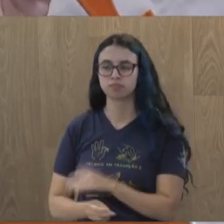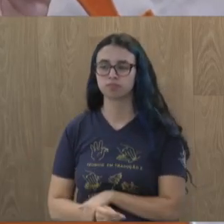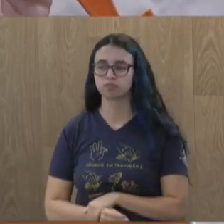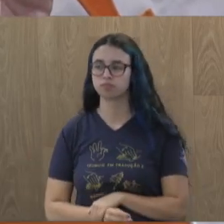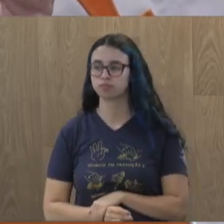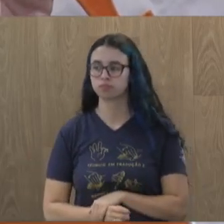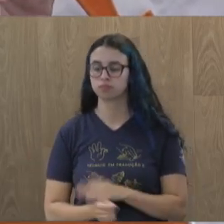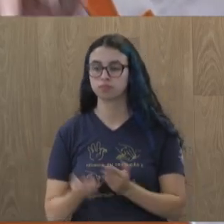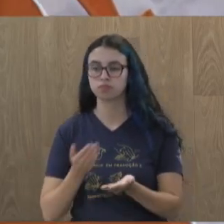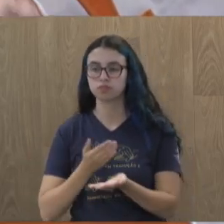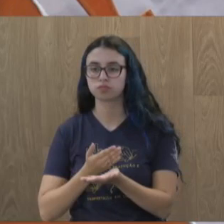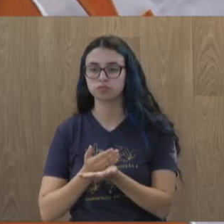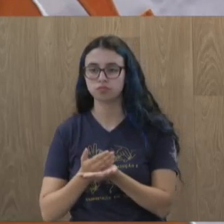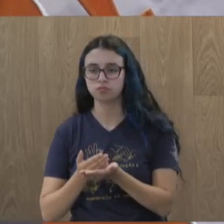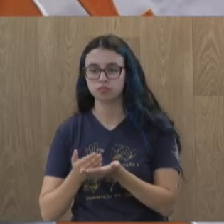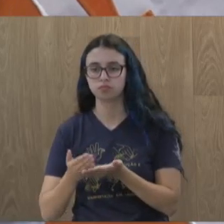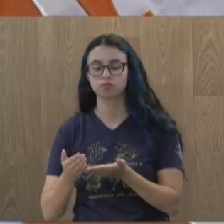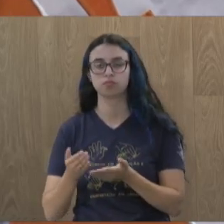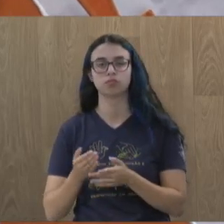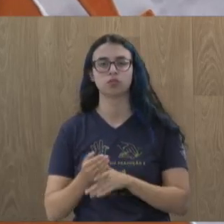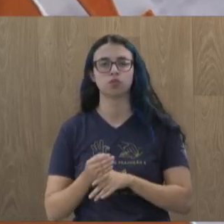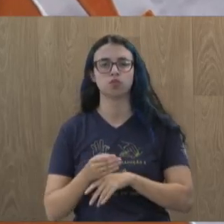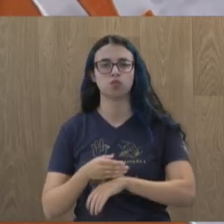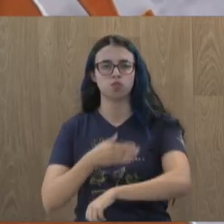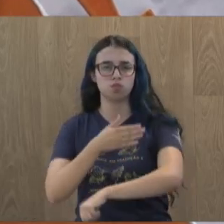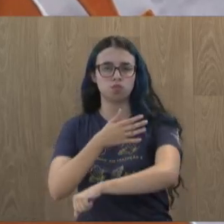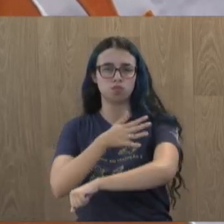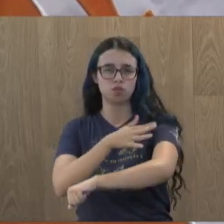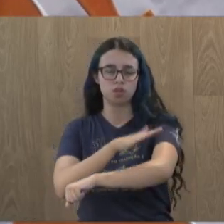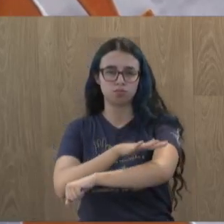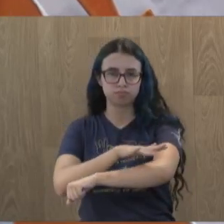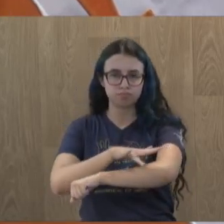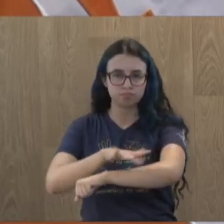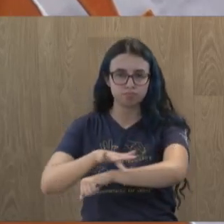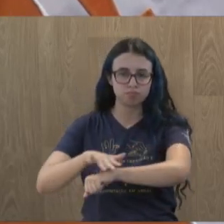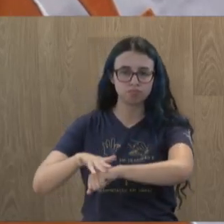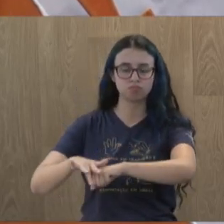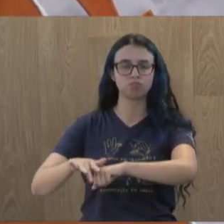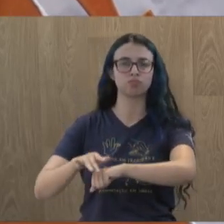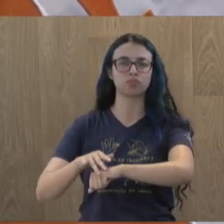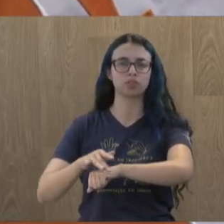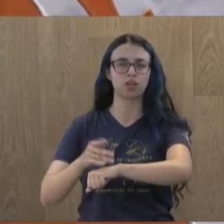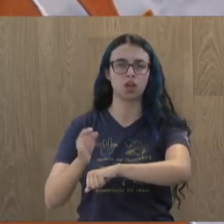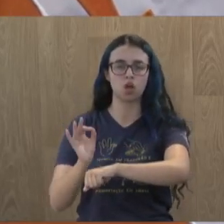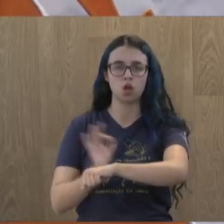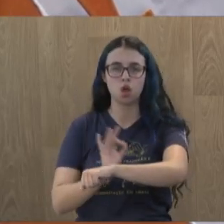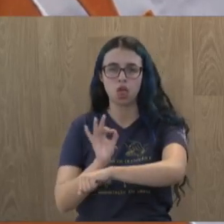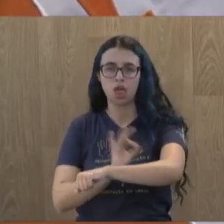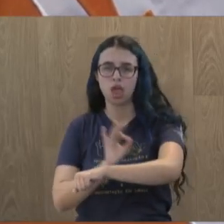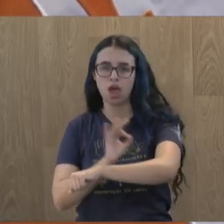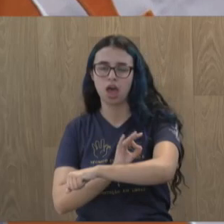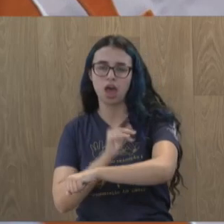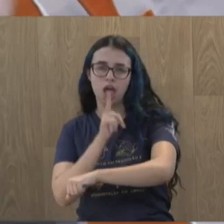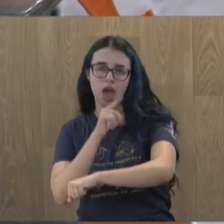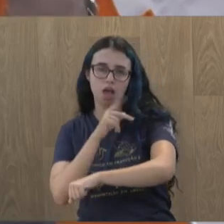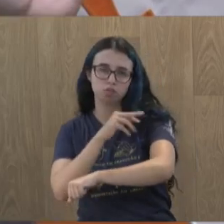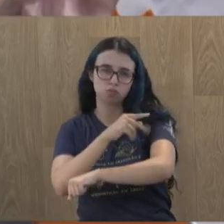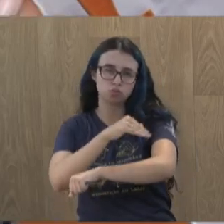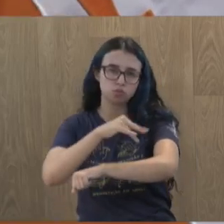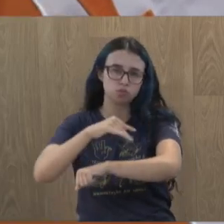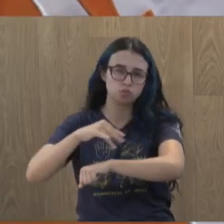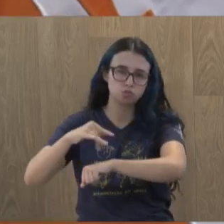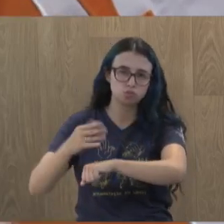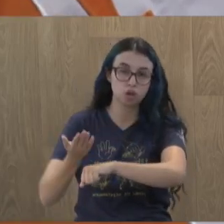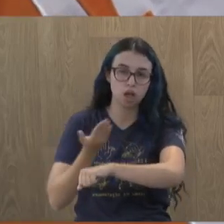Começamos a drenagem, já coloquei a brita, já fiz a topografia e daqui a